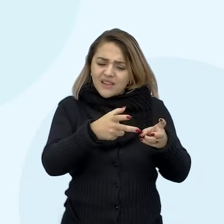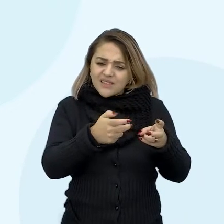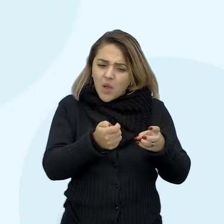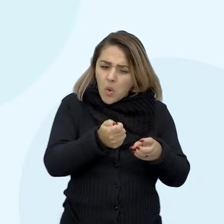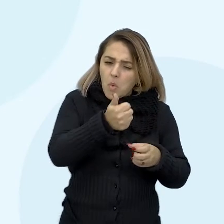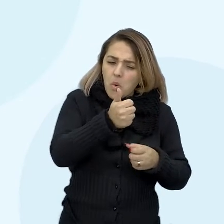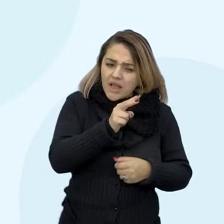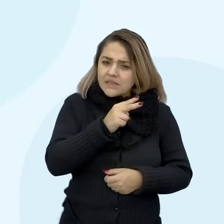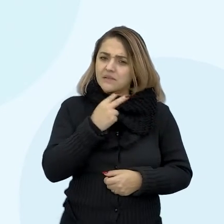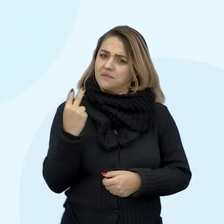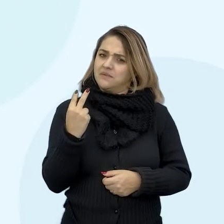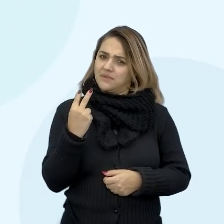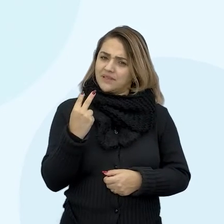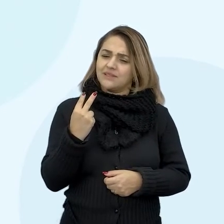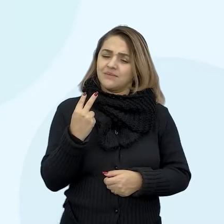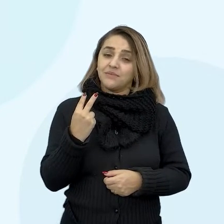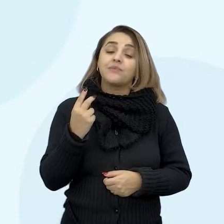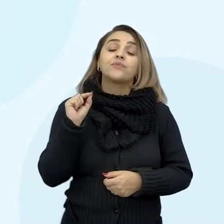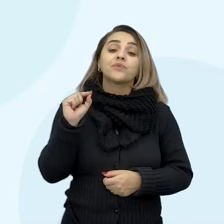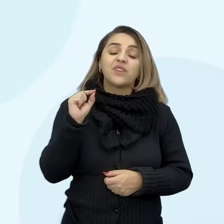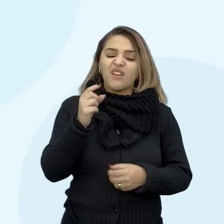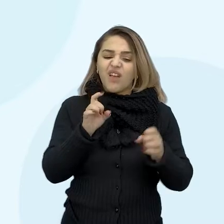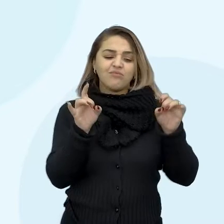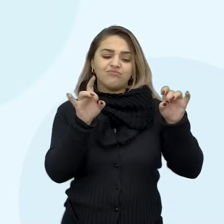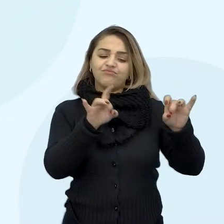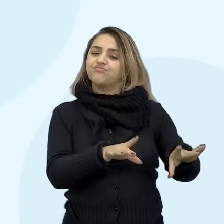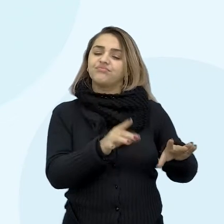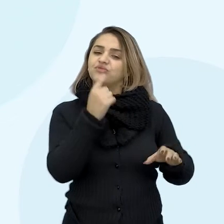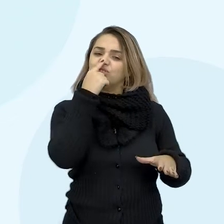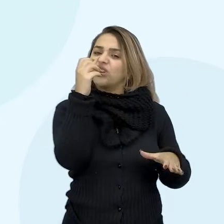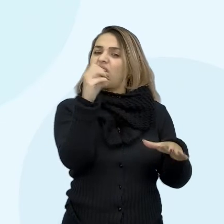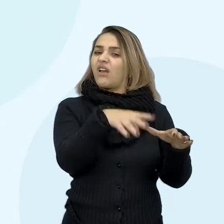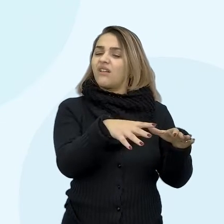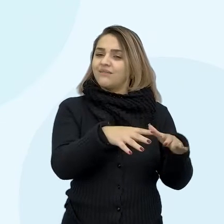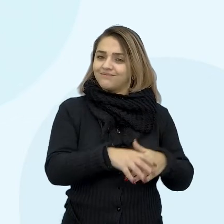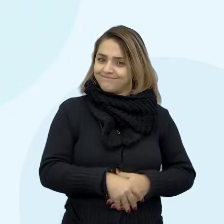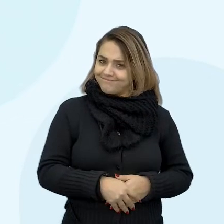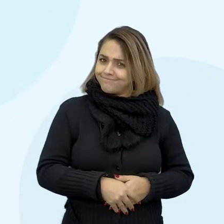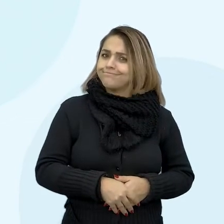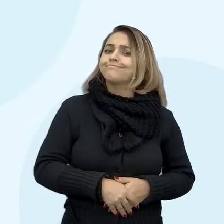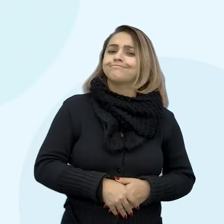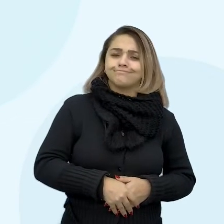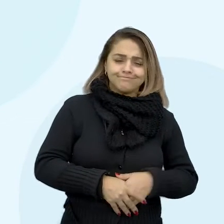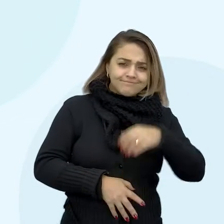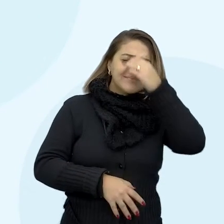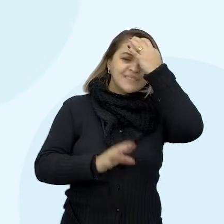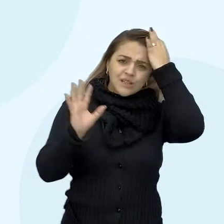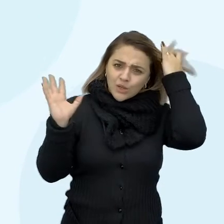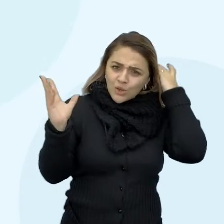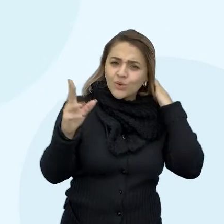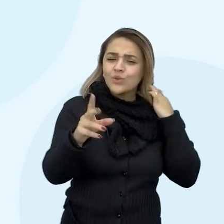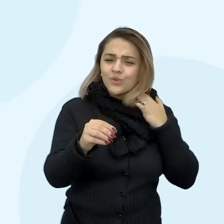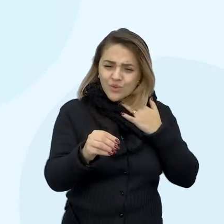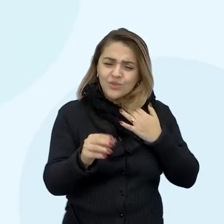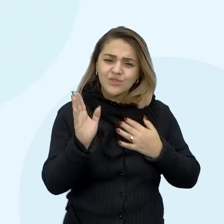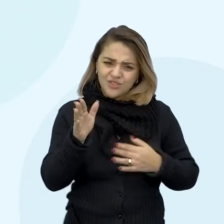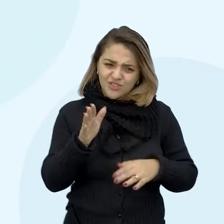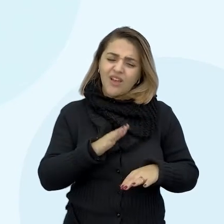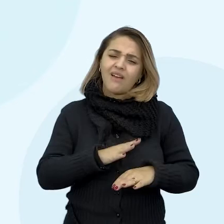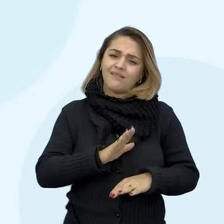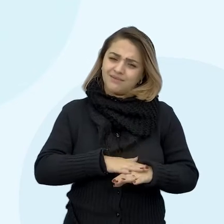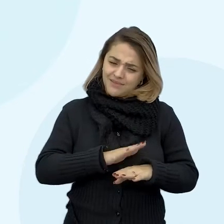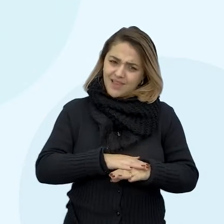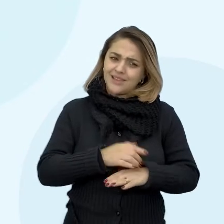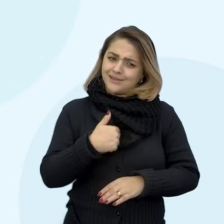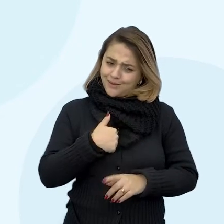aproximando da data de validade, ele o descarta. Gente, todo mundo já fez,